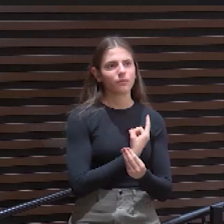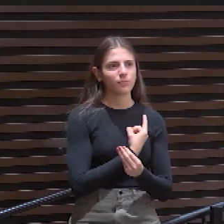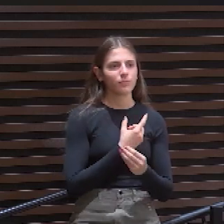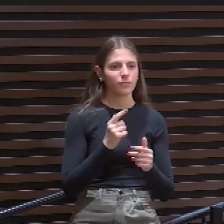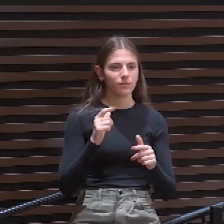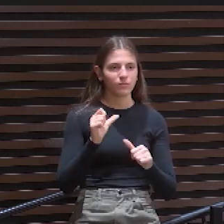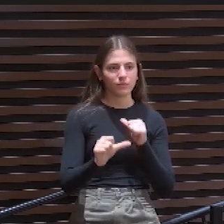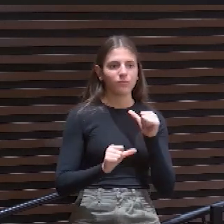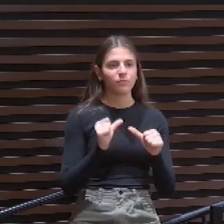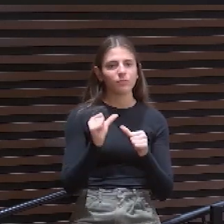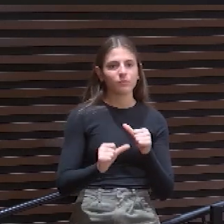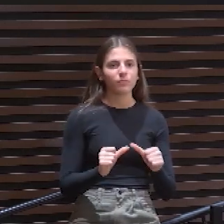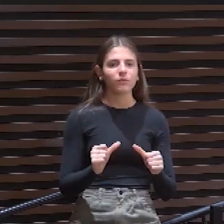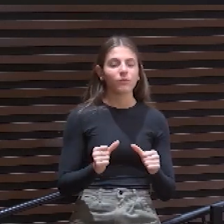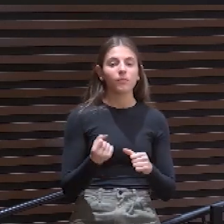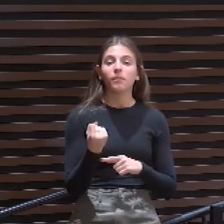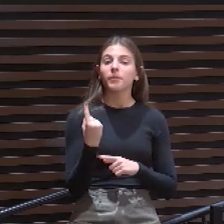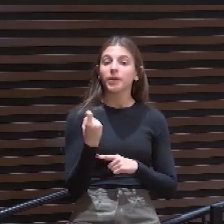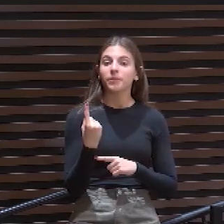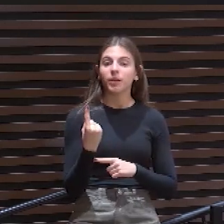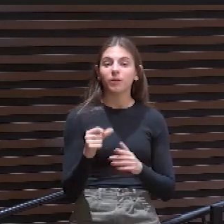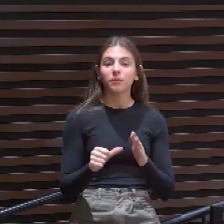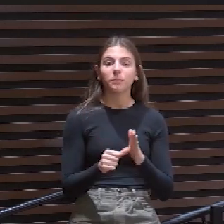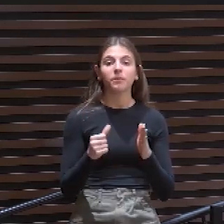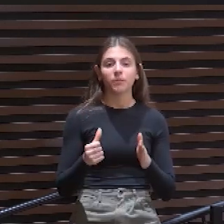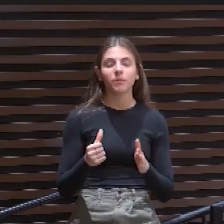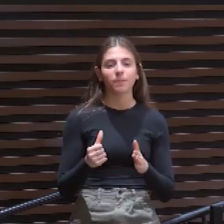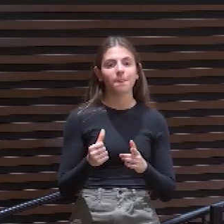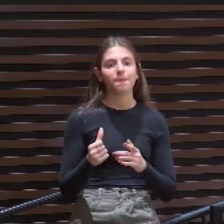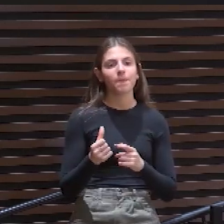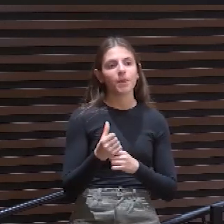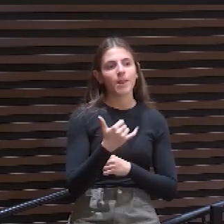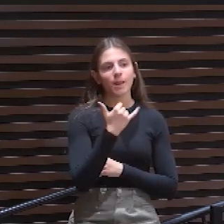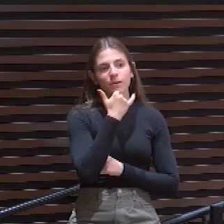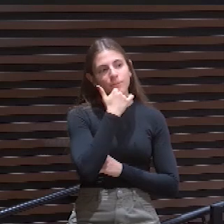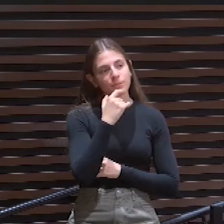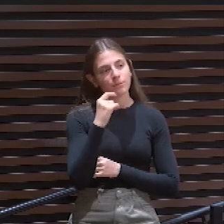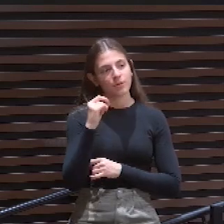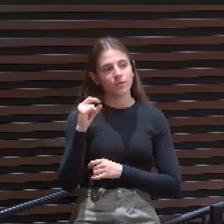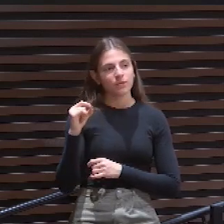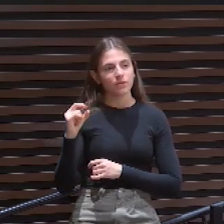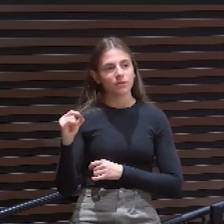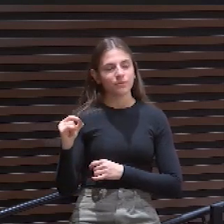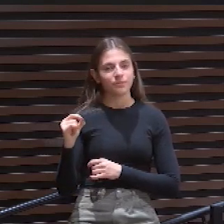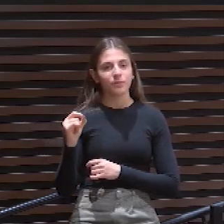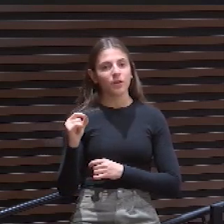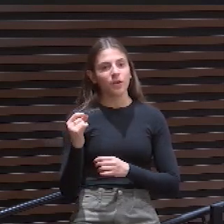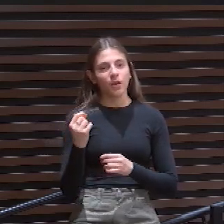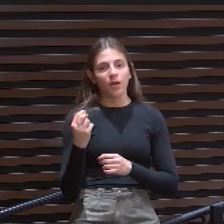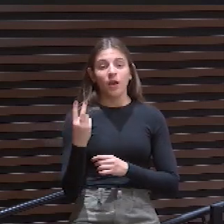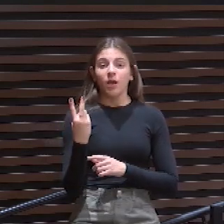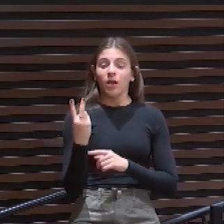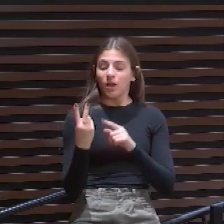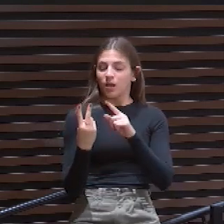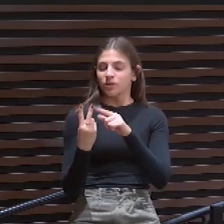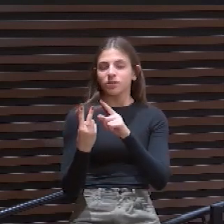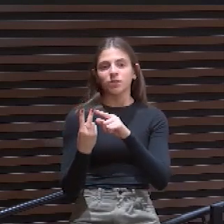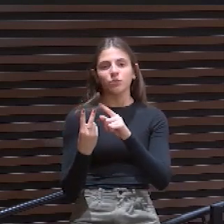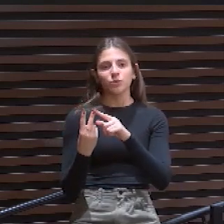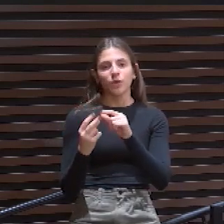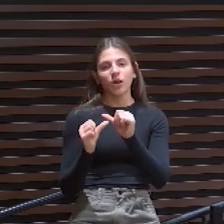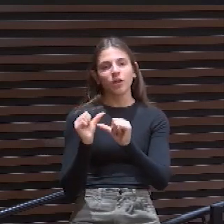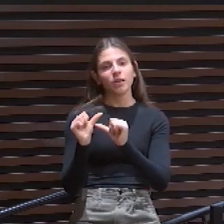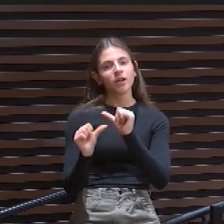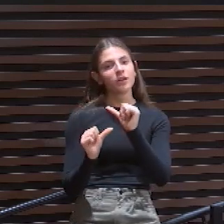em ação? Primeiro, perdão. Vai ter um conserto com o teu irmão. Segundo, mudança